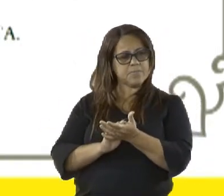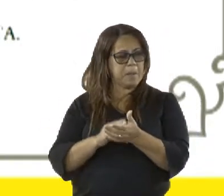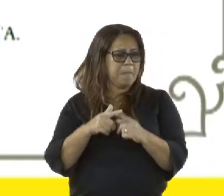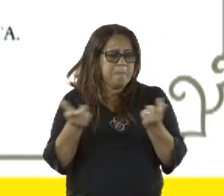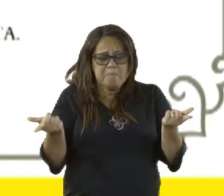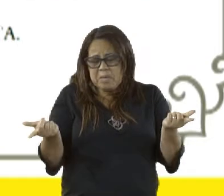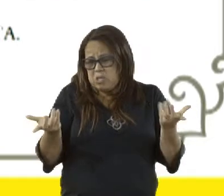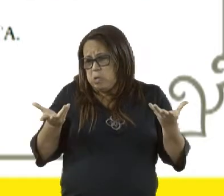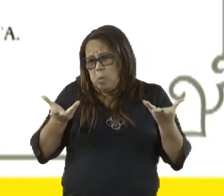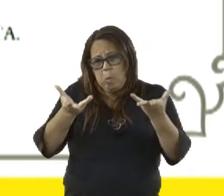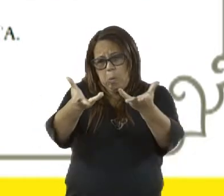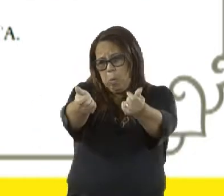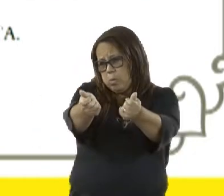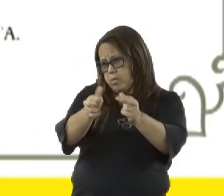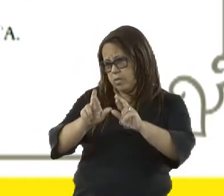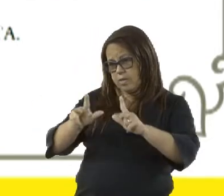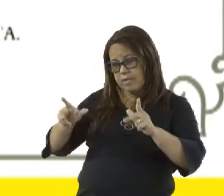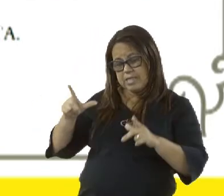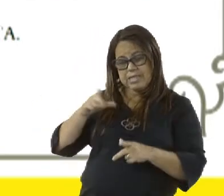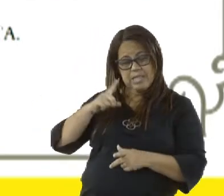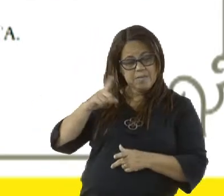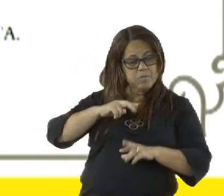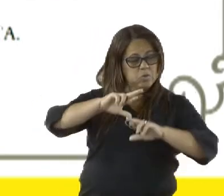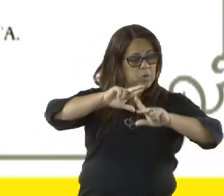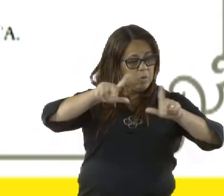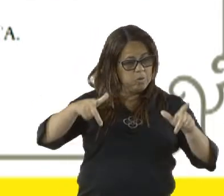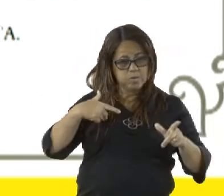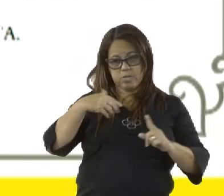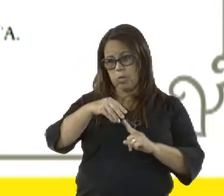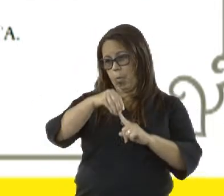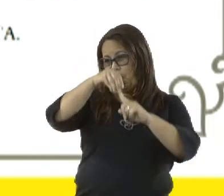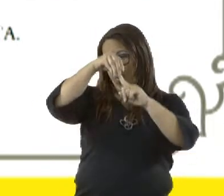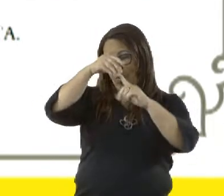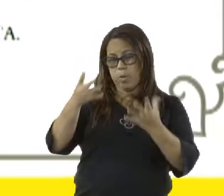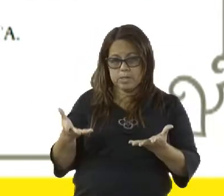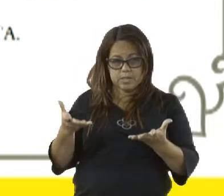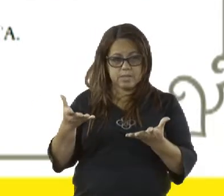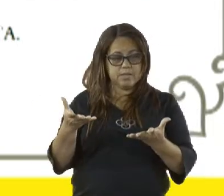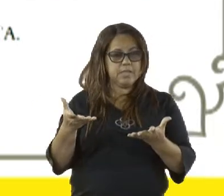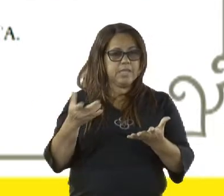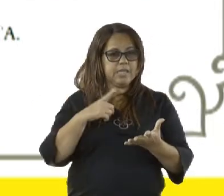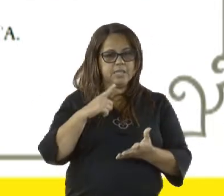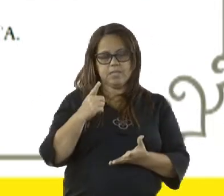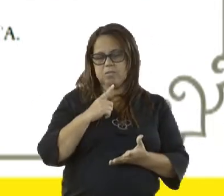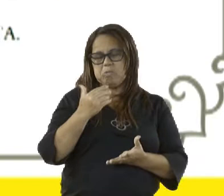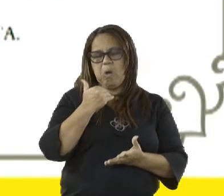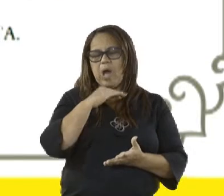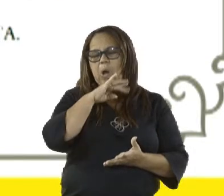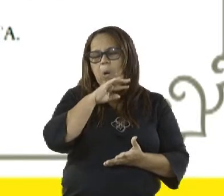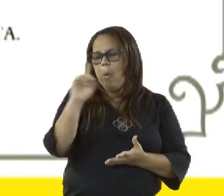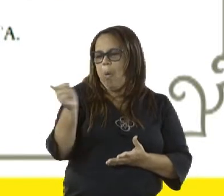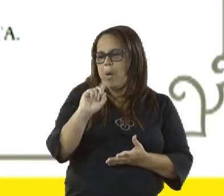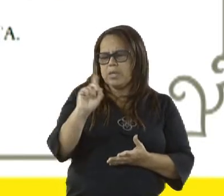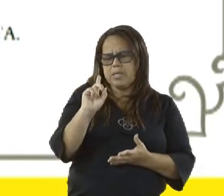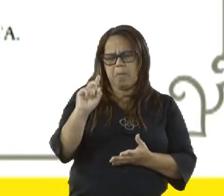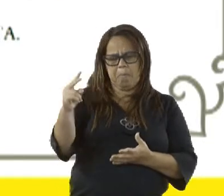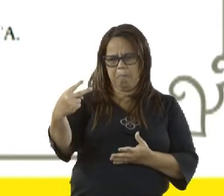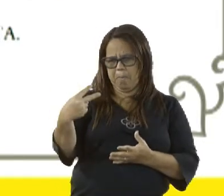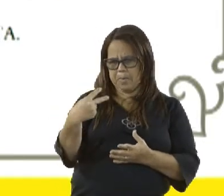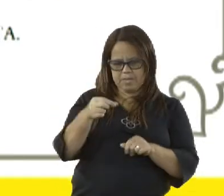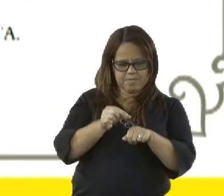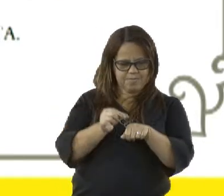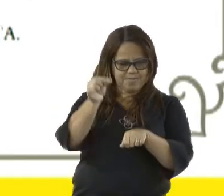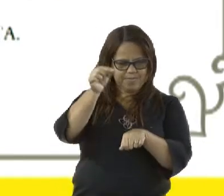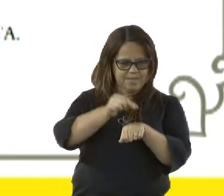é? Todos nós temos algo que nos torna únicos, e isso não tem de ser ruim. Veja minhas antenas,